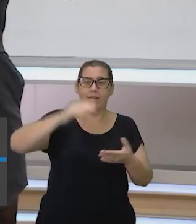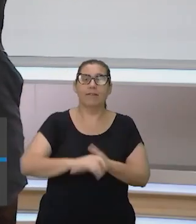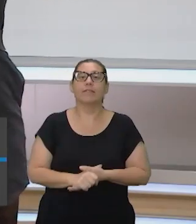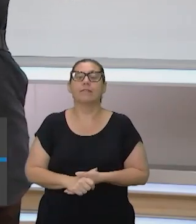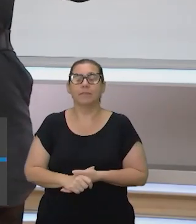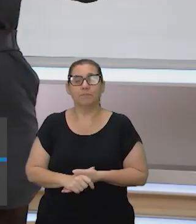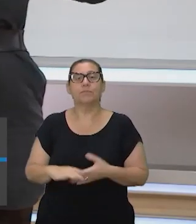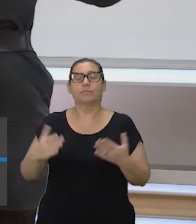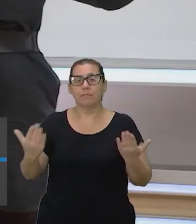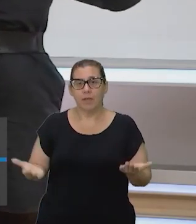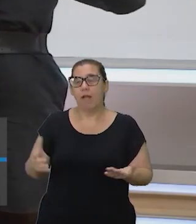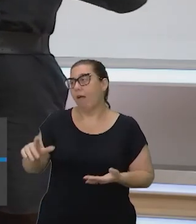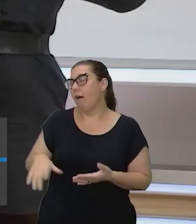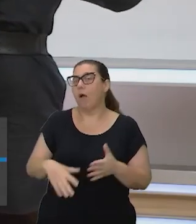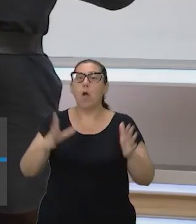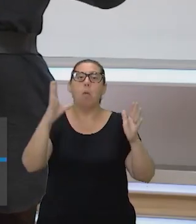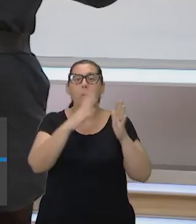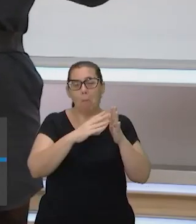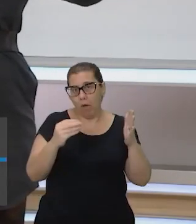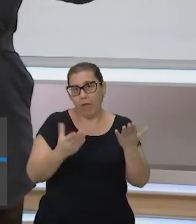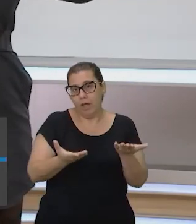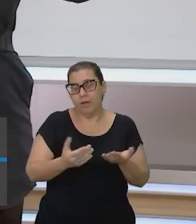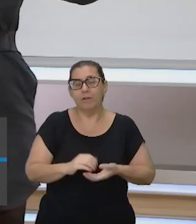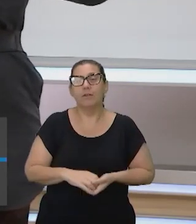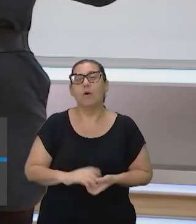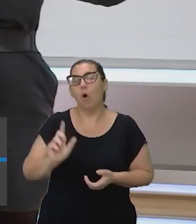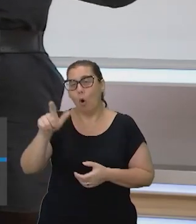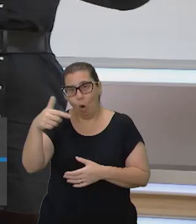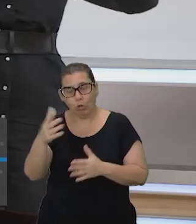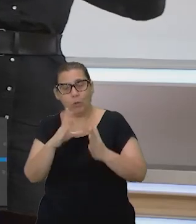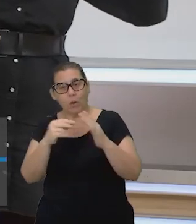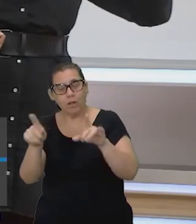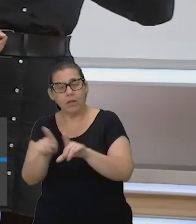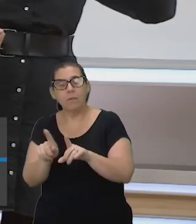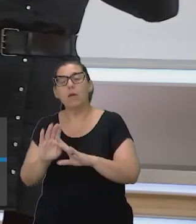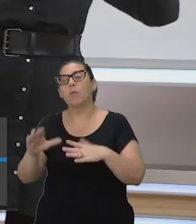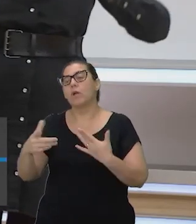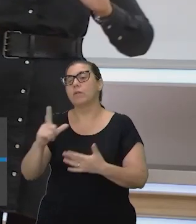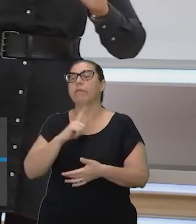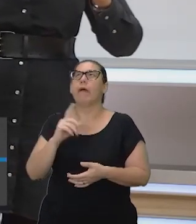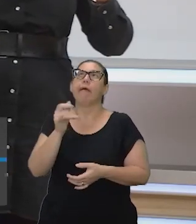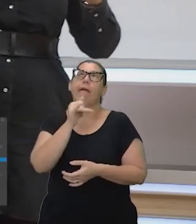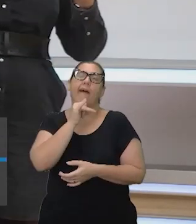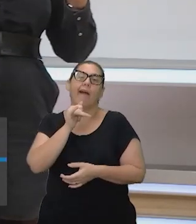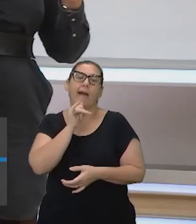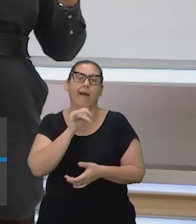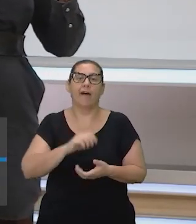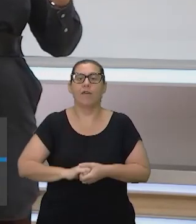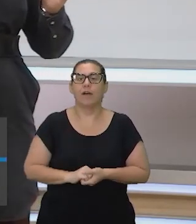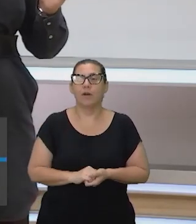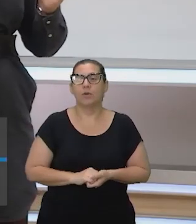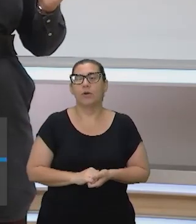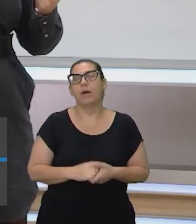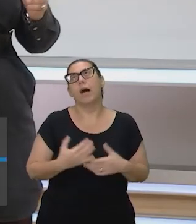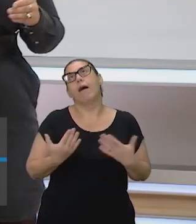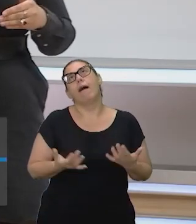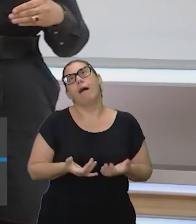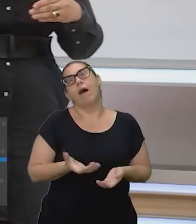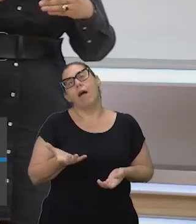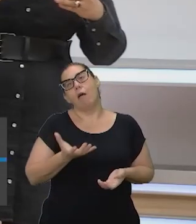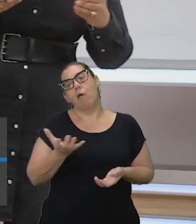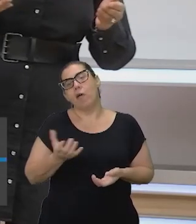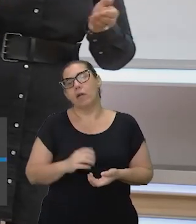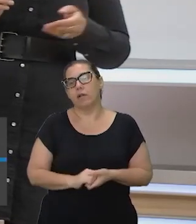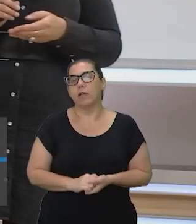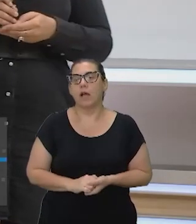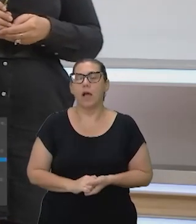cozinha. Isso é um exemplo de arte kit. Outro exemplo é quando você tem, por exemplo, eu quero adornar